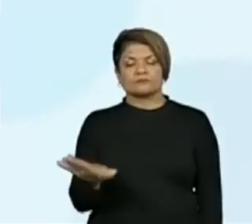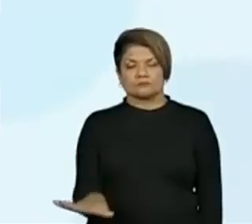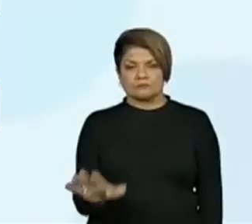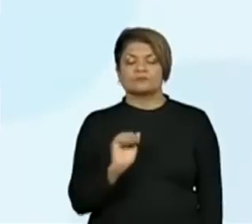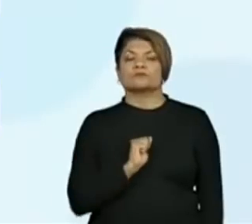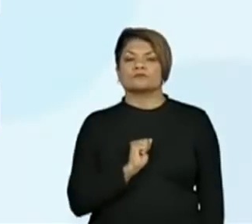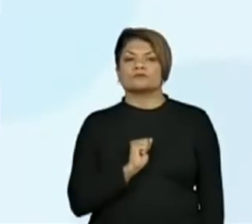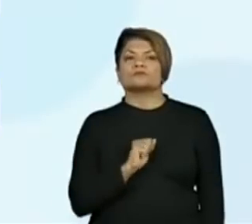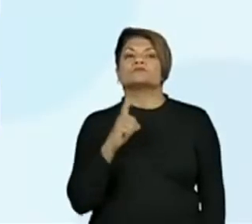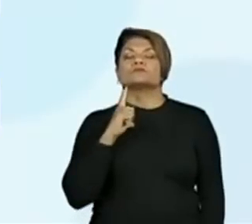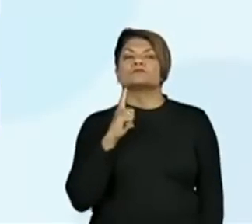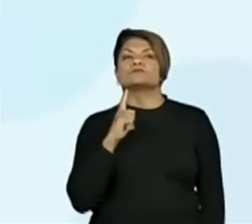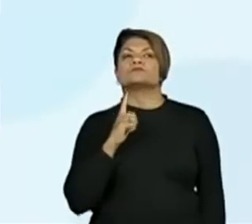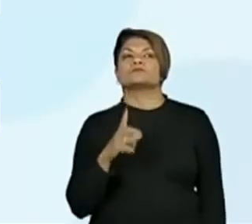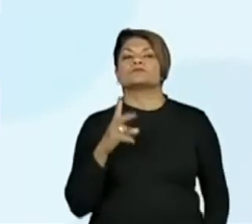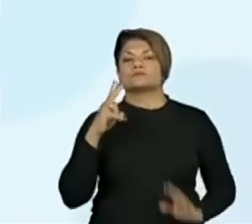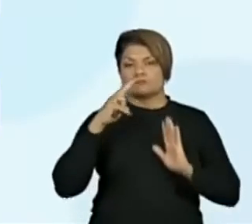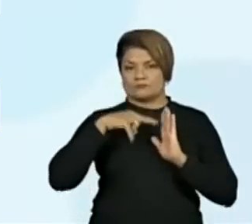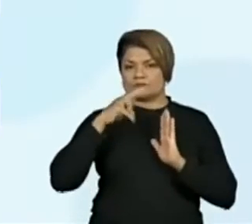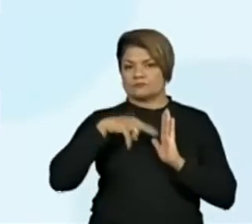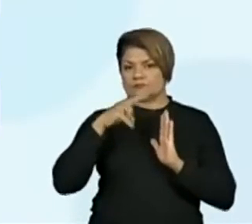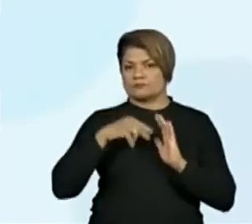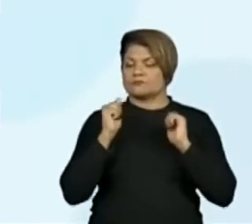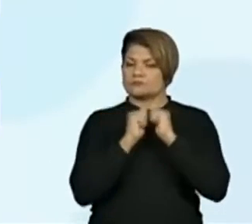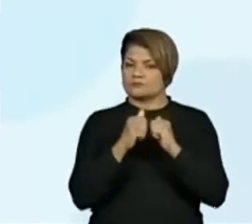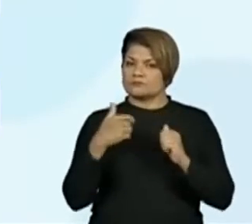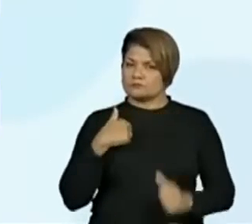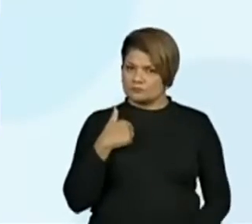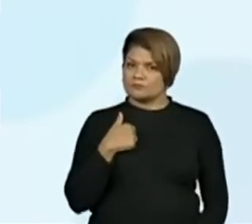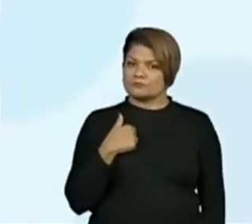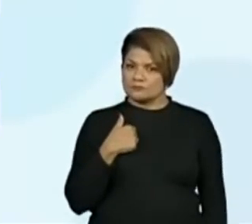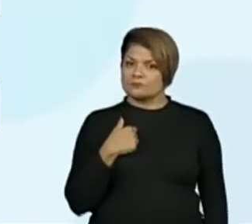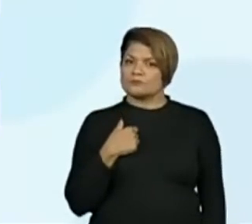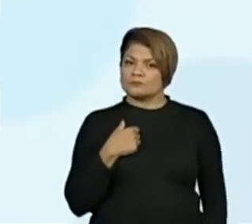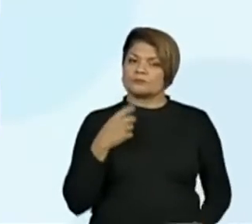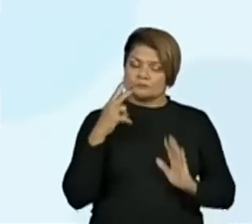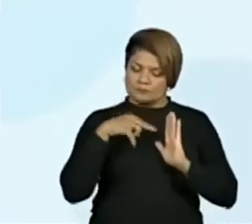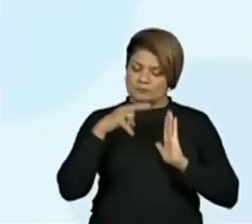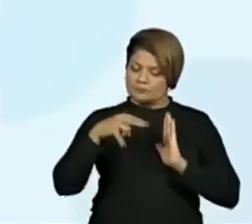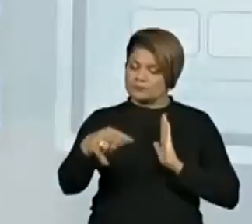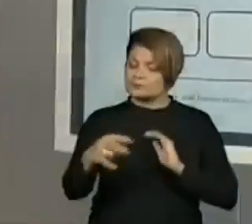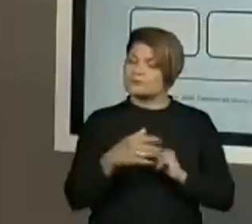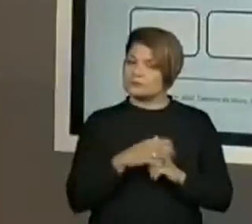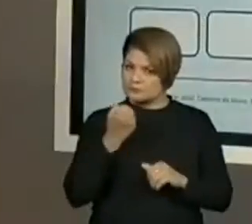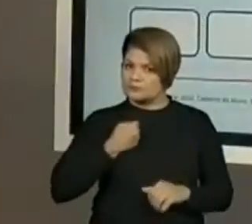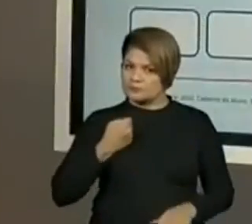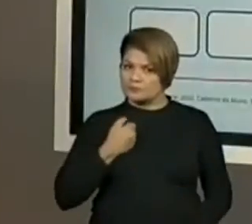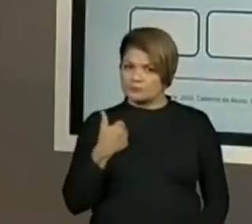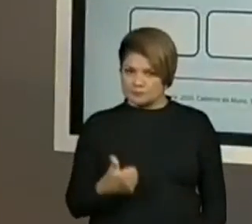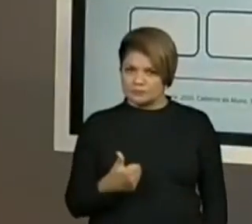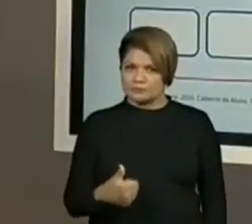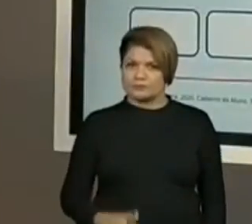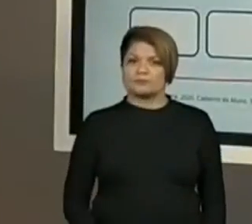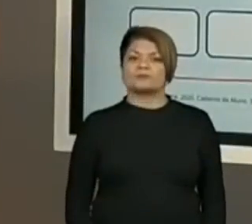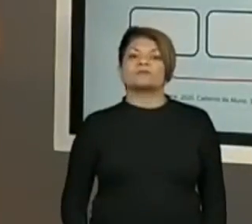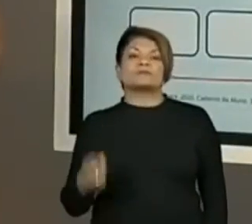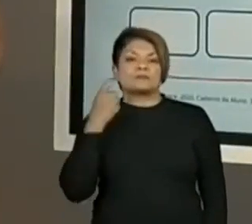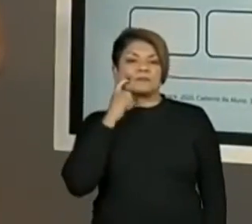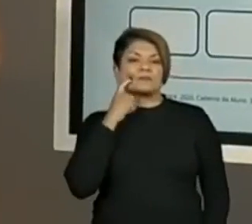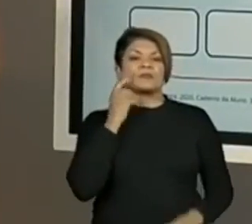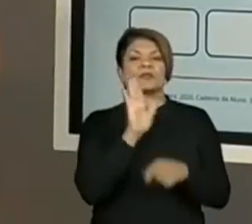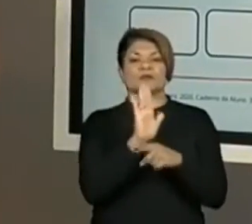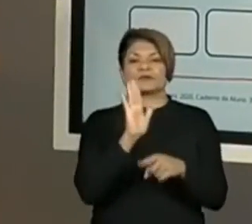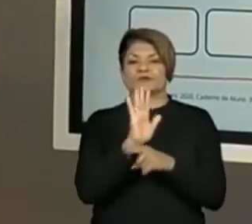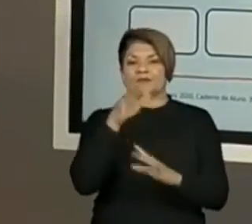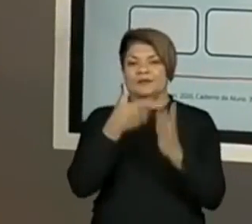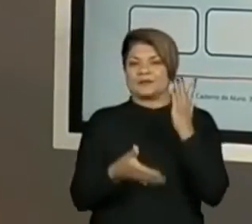ler esses números junto com a professora Juliana que estão sendo apresentados aqui, tá bom? A Miriam está me ajudando lá